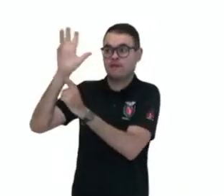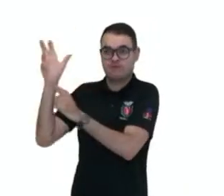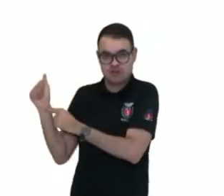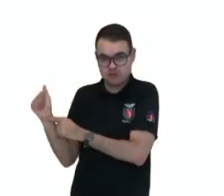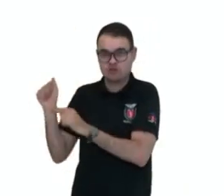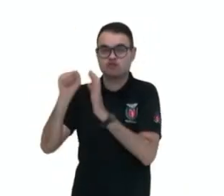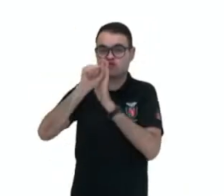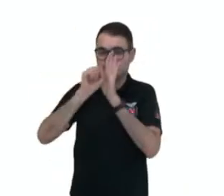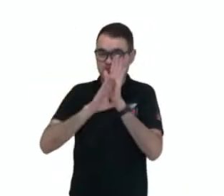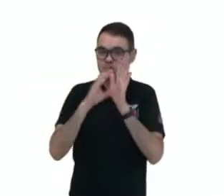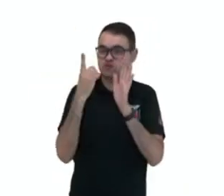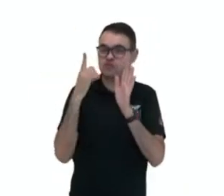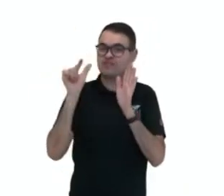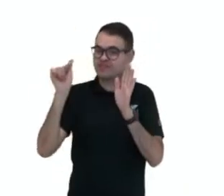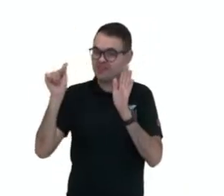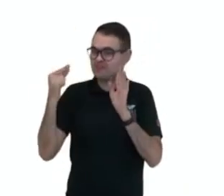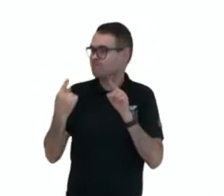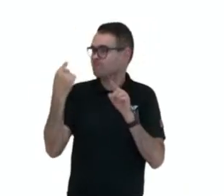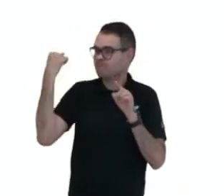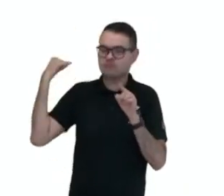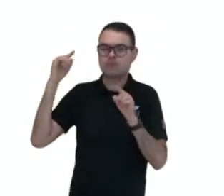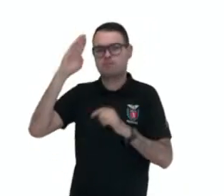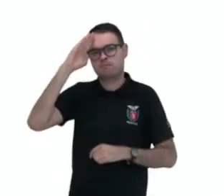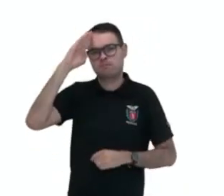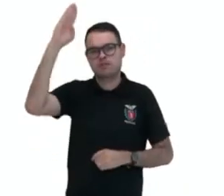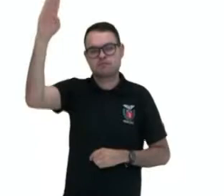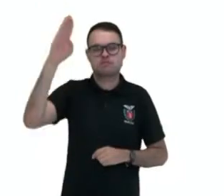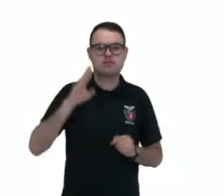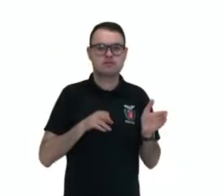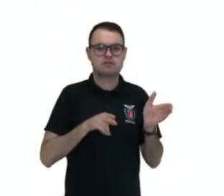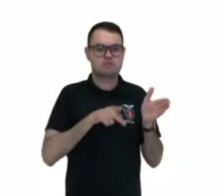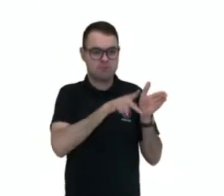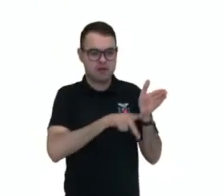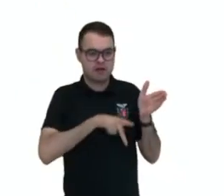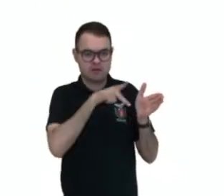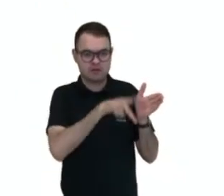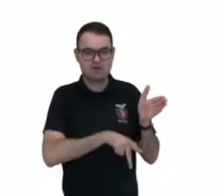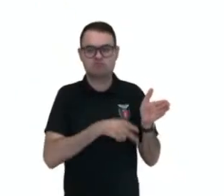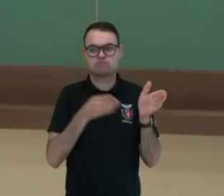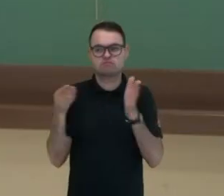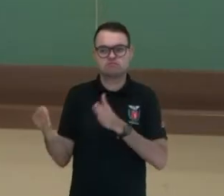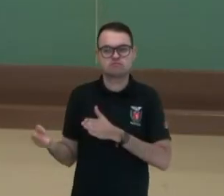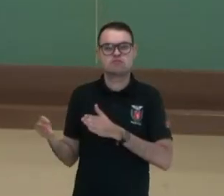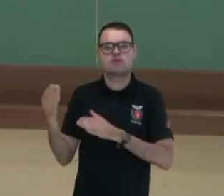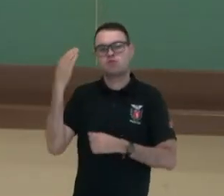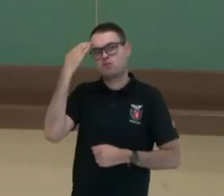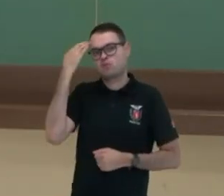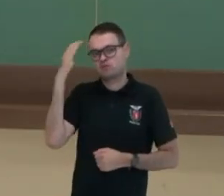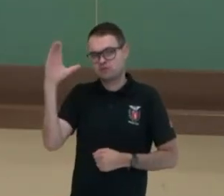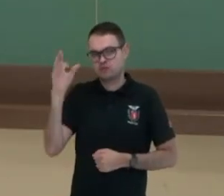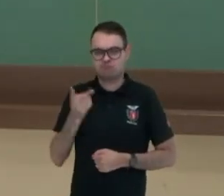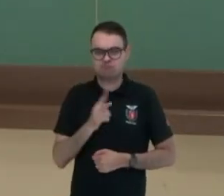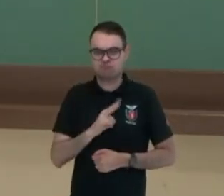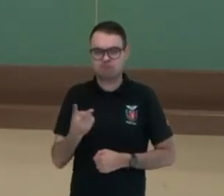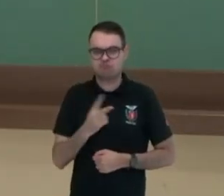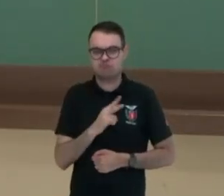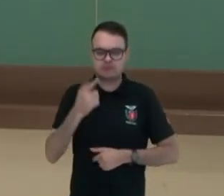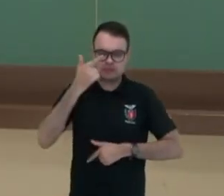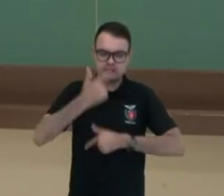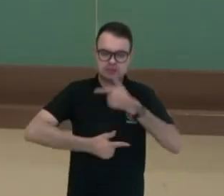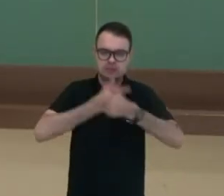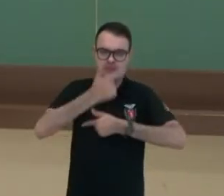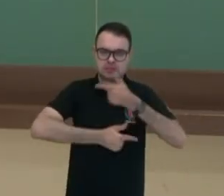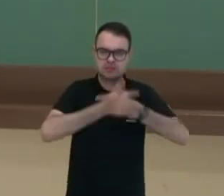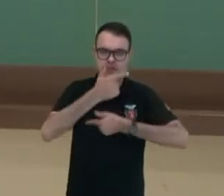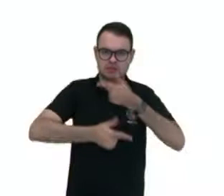século XVII, principalmente em Paranaguá e em Curitiba, tanto para trabalhar no ciclo da erva mate, como também no